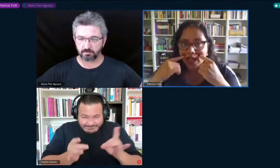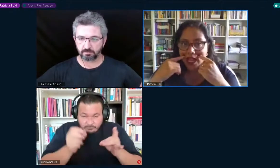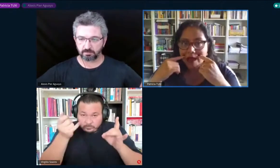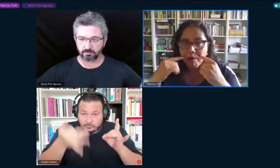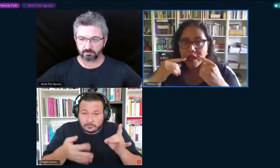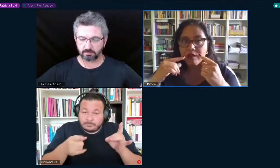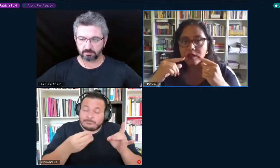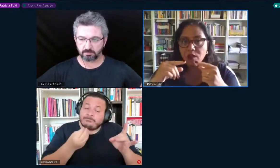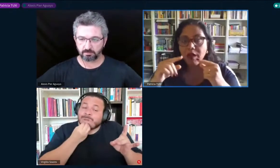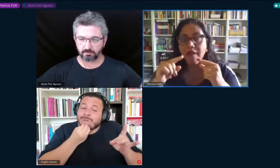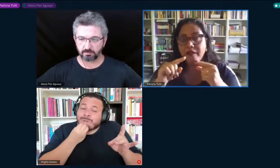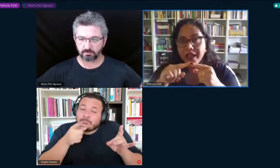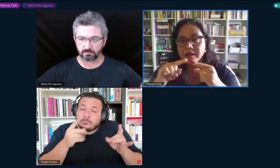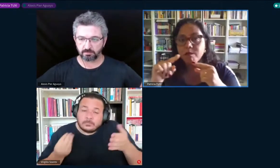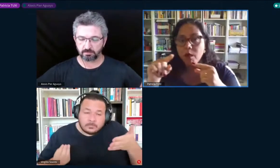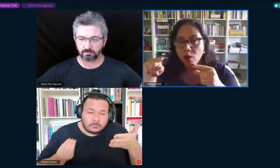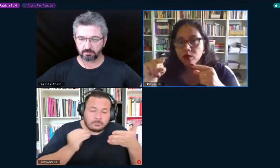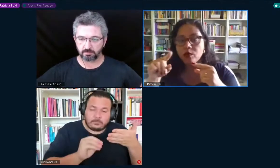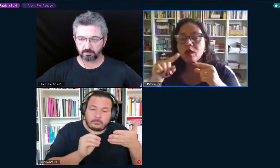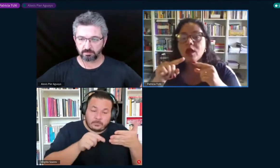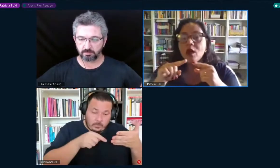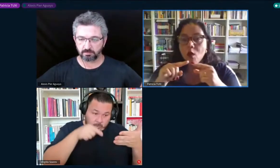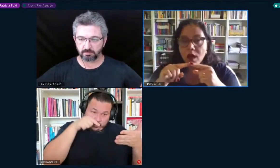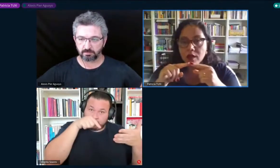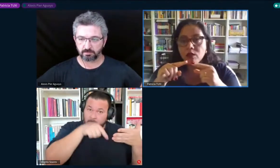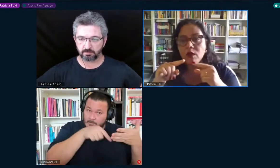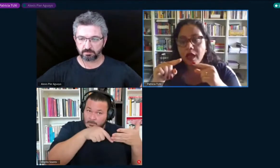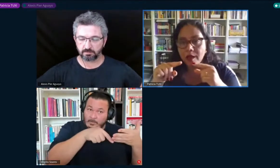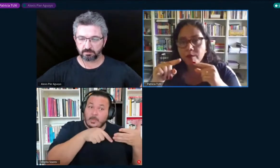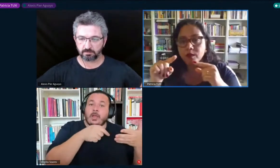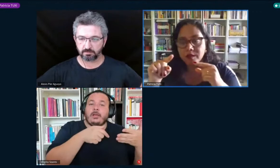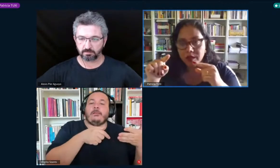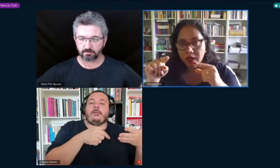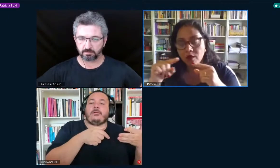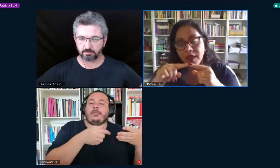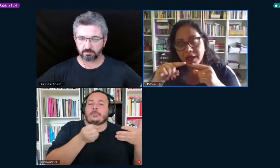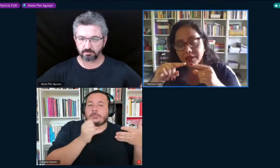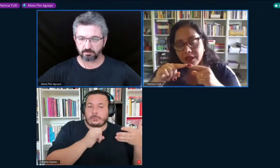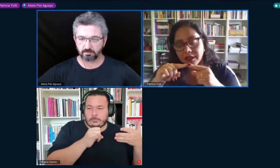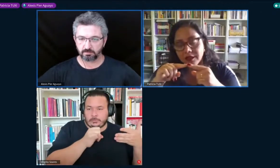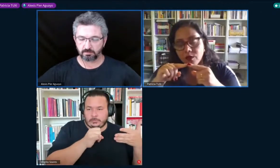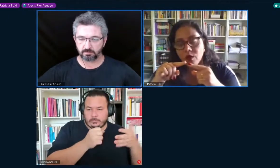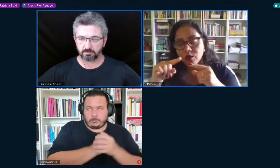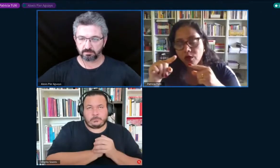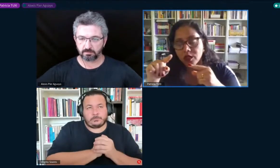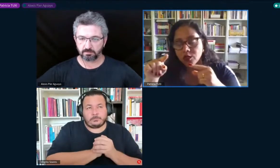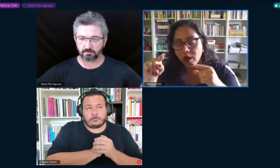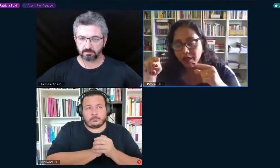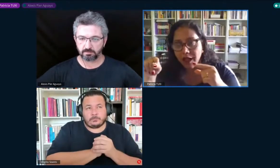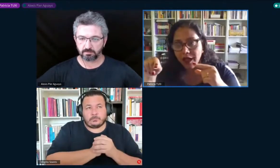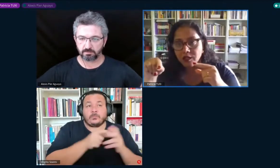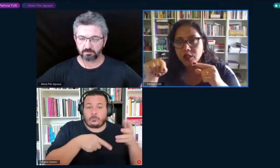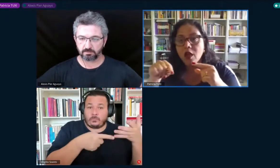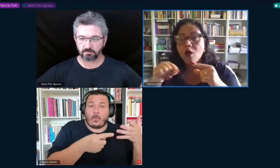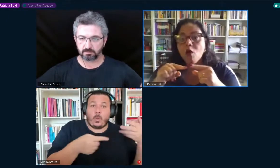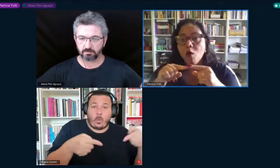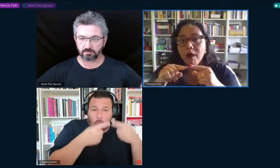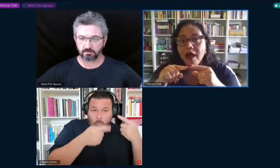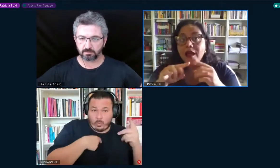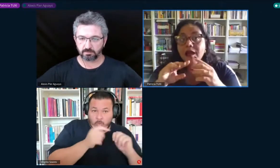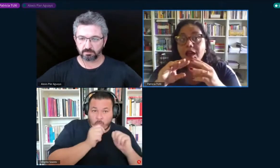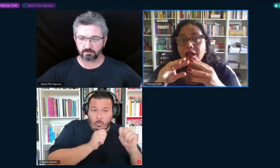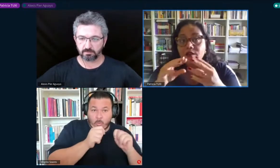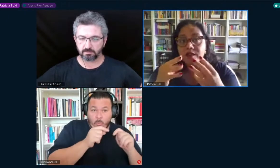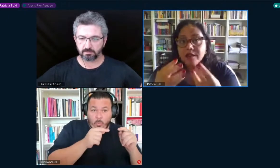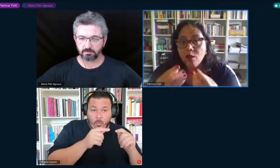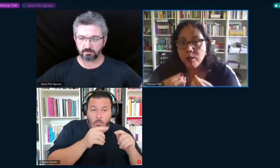eu acho que valeria a pena você colocar nesse ponto, quando é possível, no controle de qualidade,